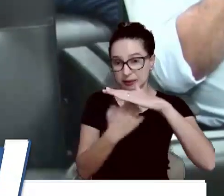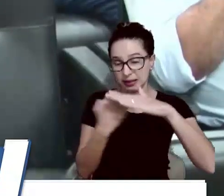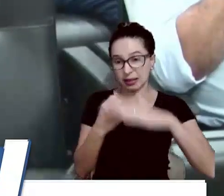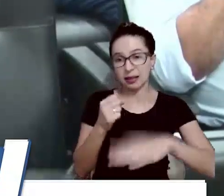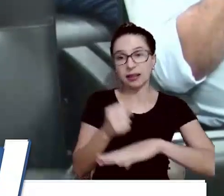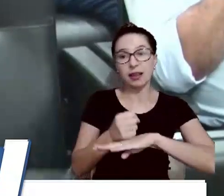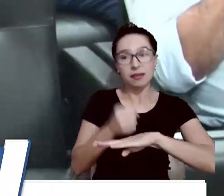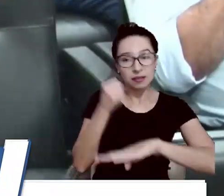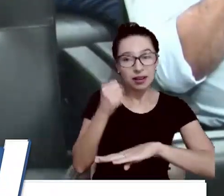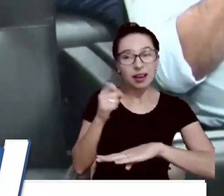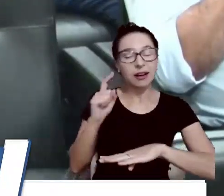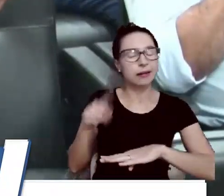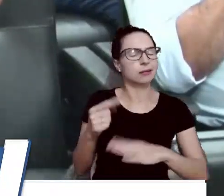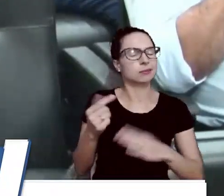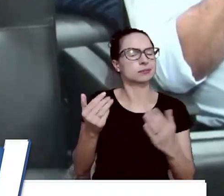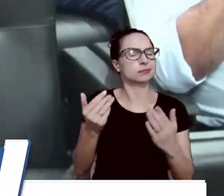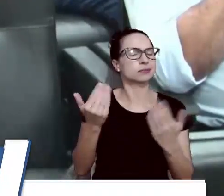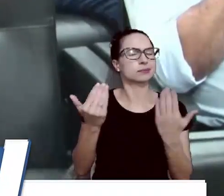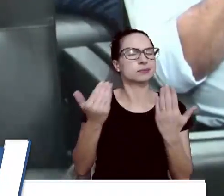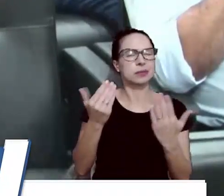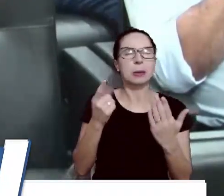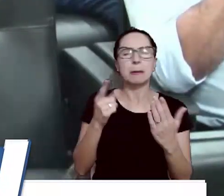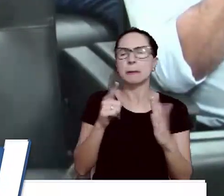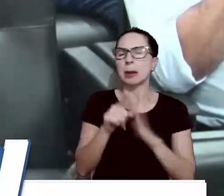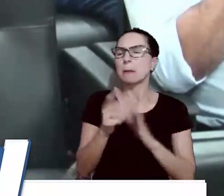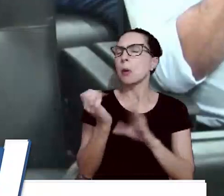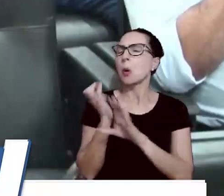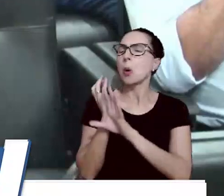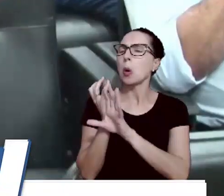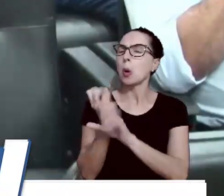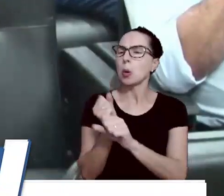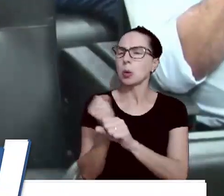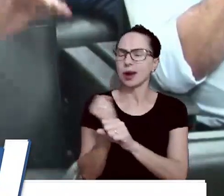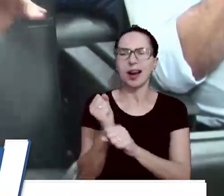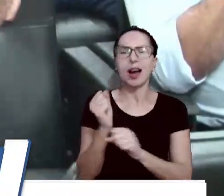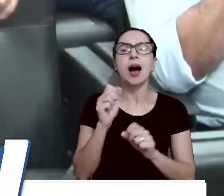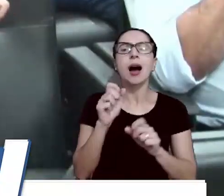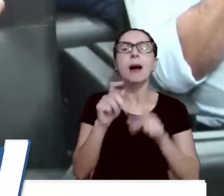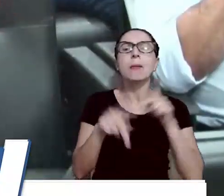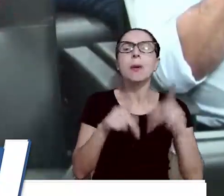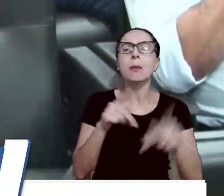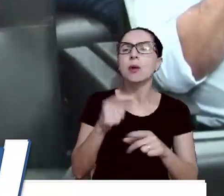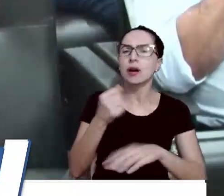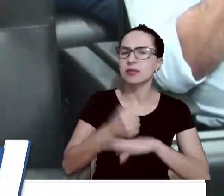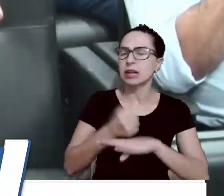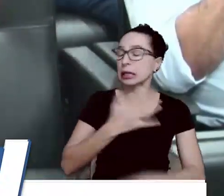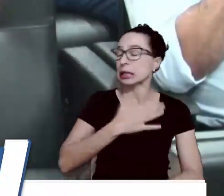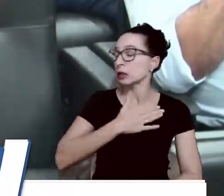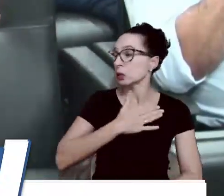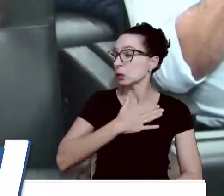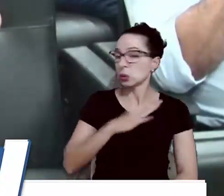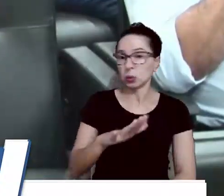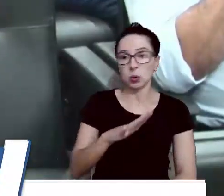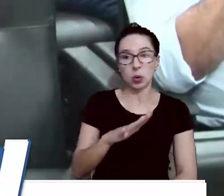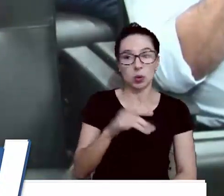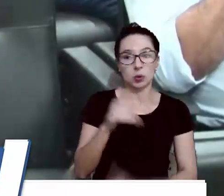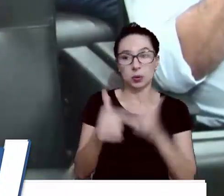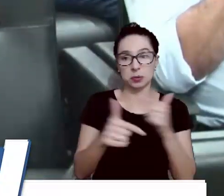é questionada há muitos anos. A população de Franca não gosta do serviço que a